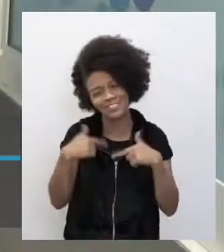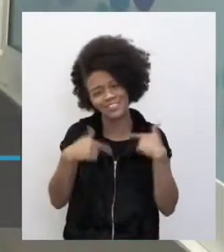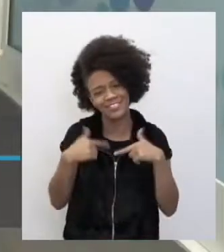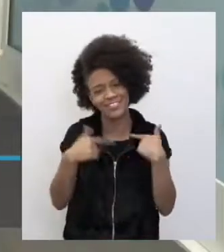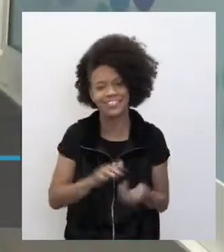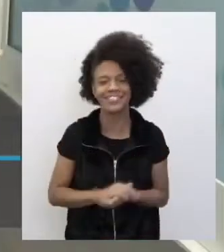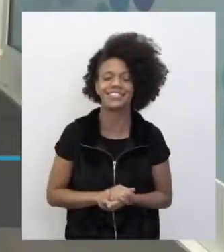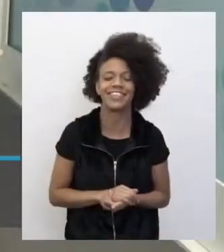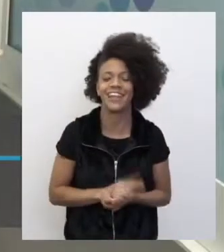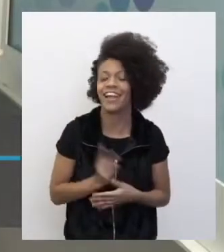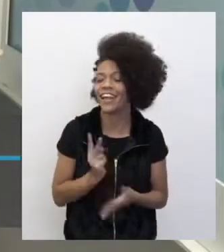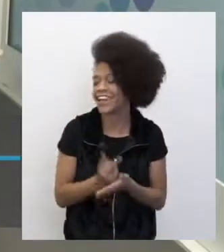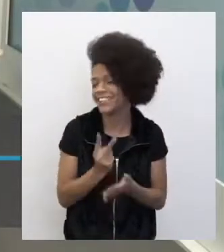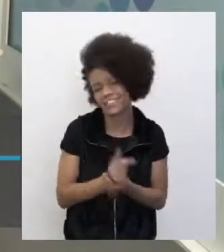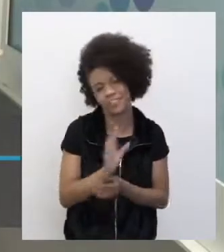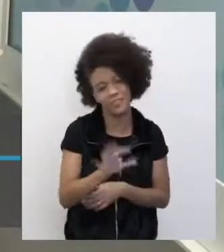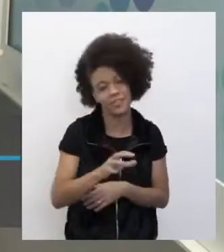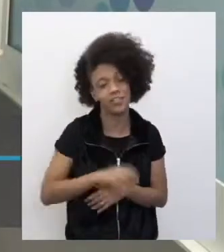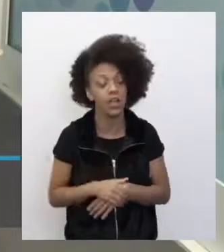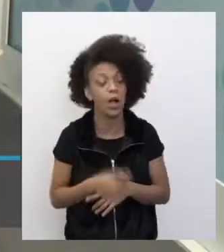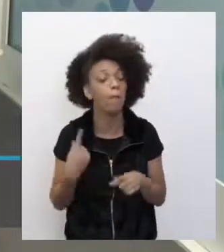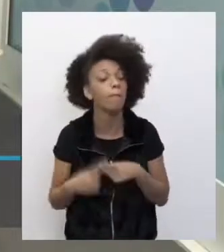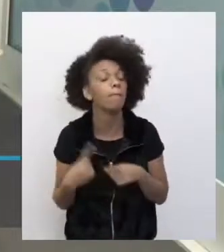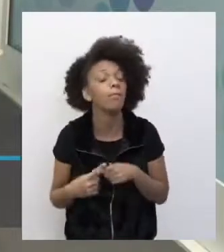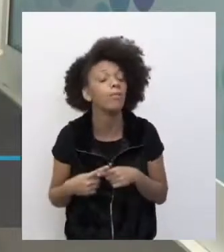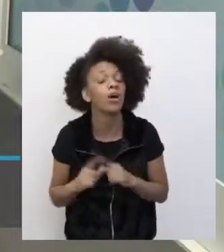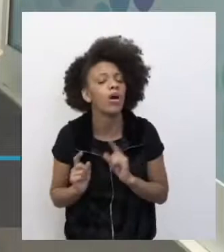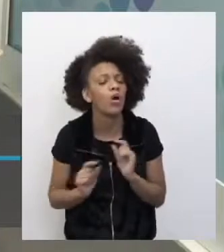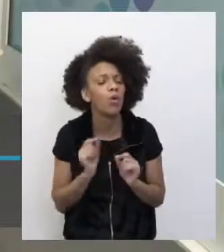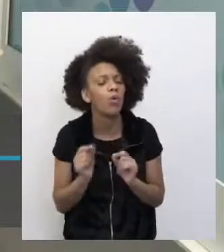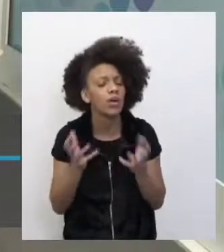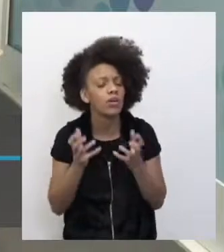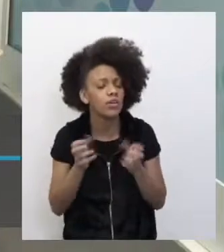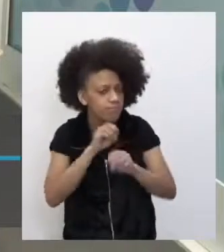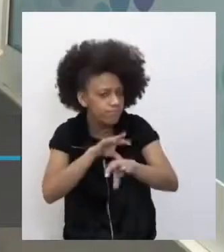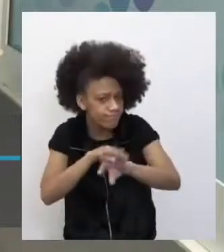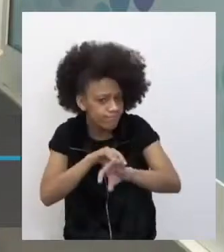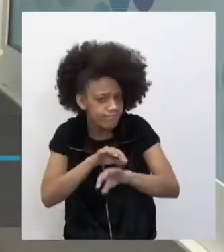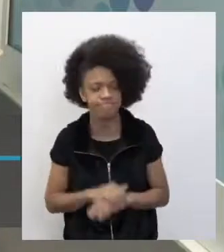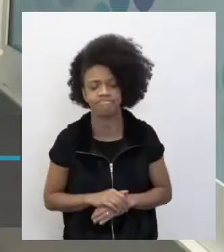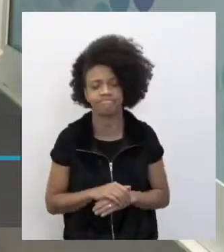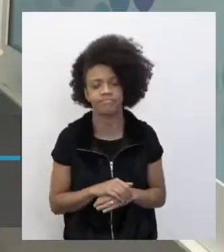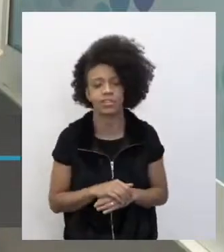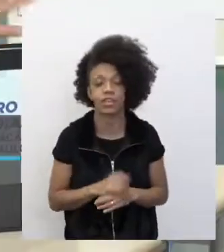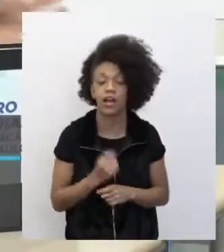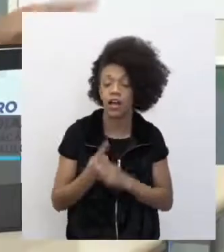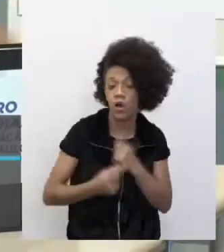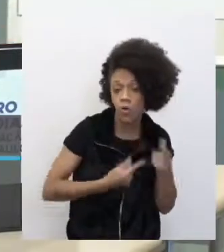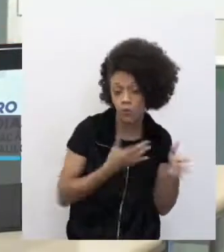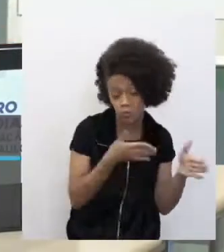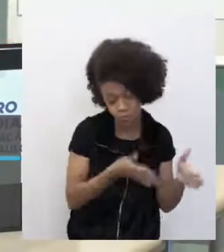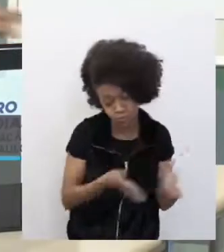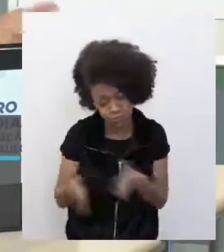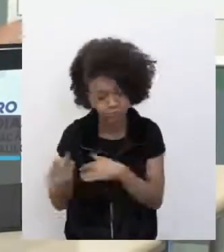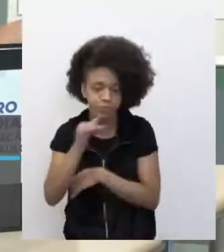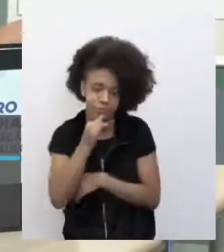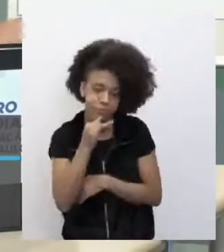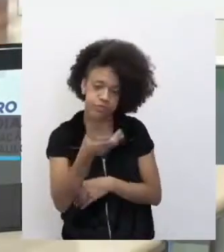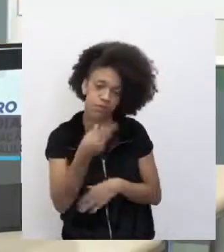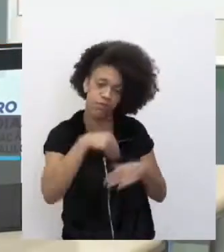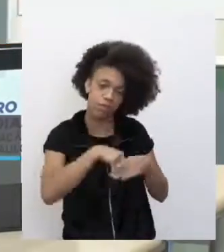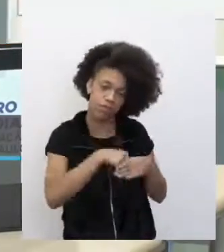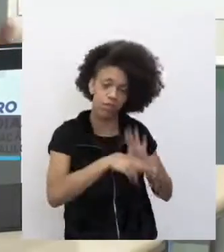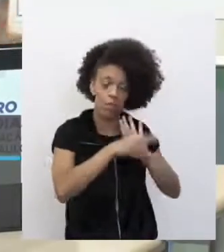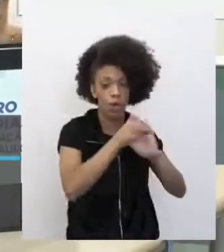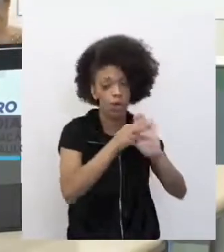É sempre assim, gente. Porque o que a gente ensinou para vocês, né? Existem algumas etapas, por exemplo, dentro do artigo de